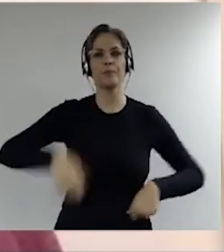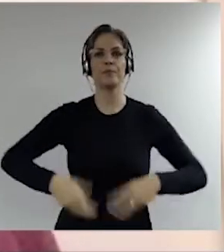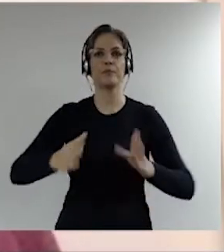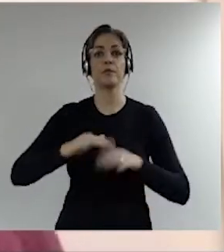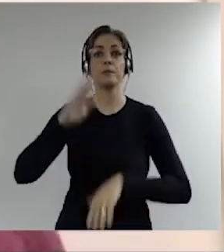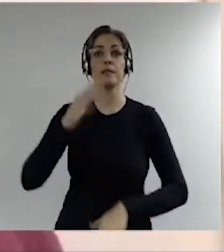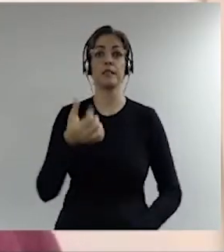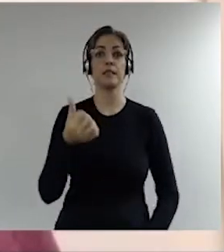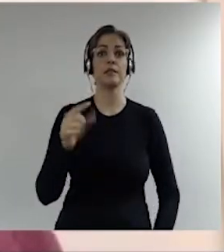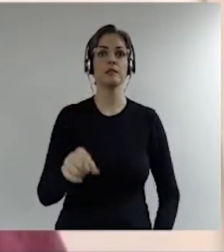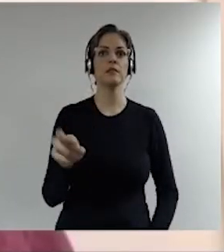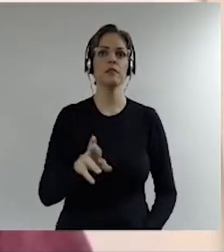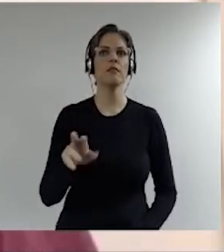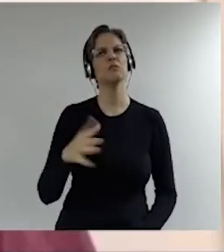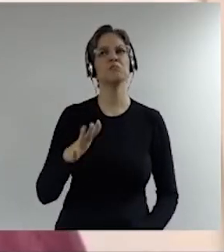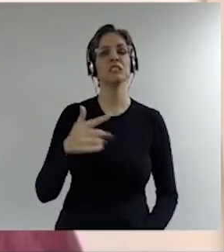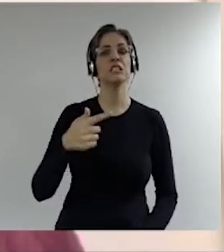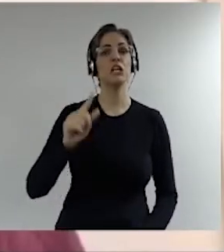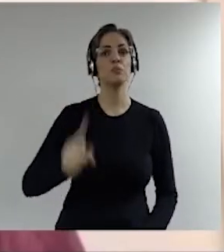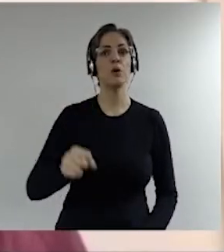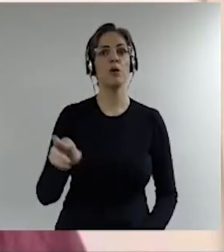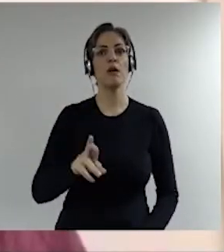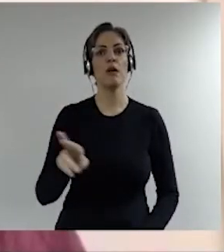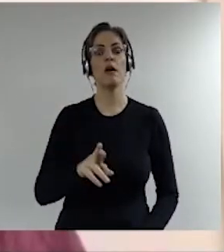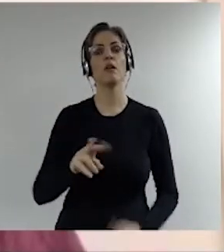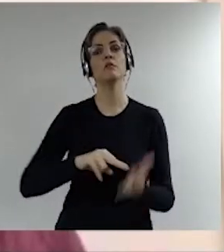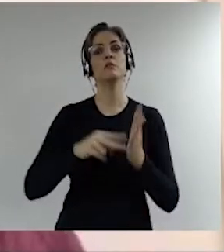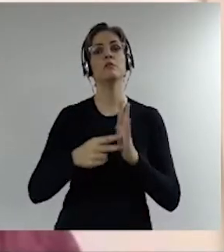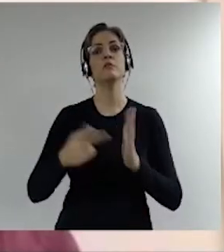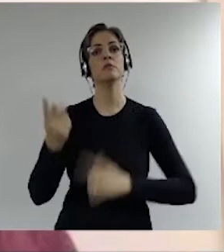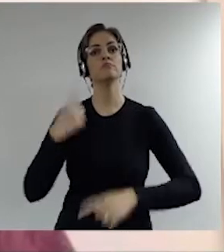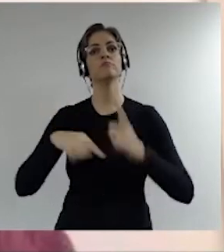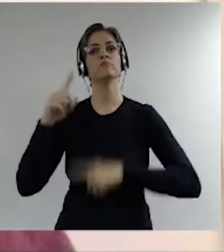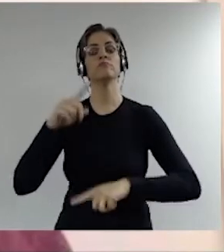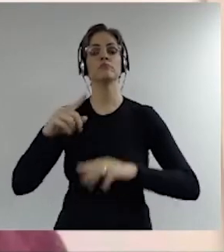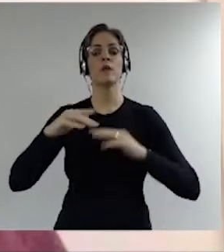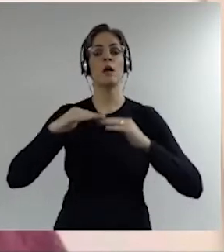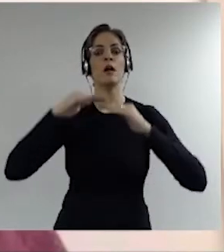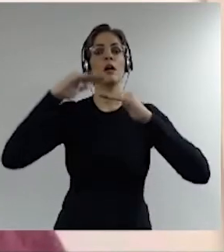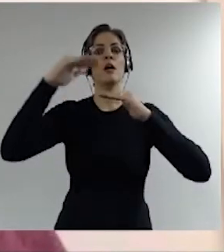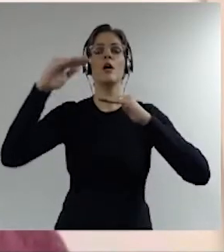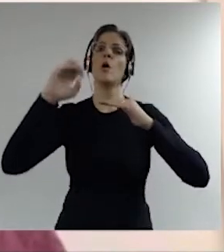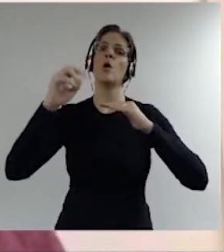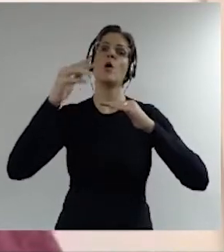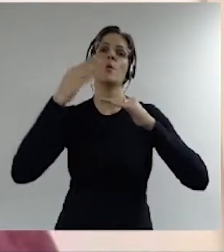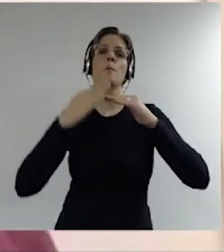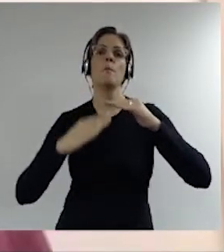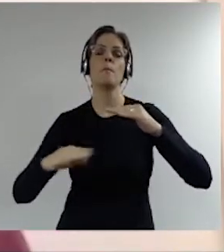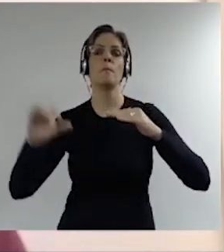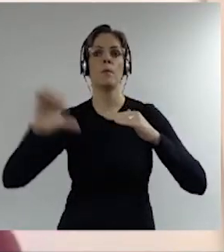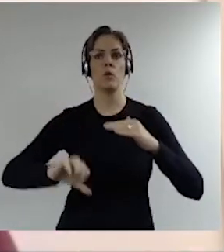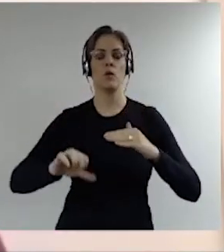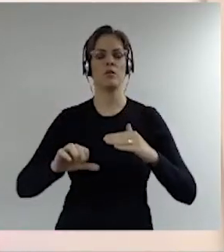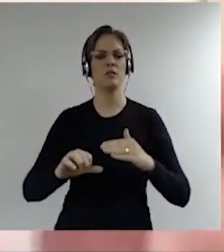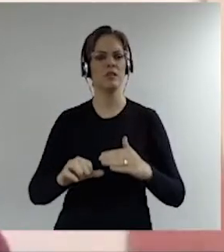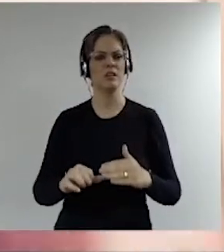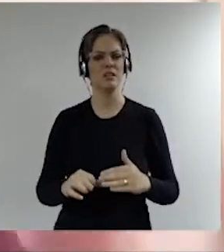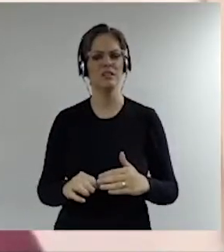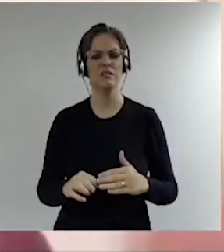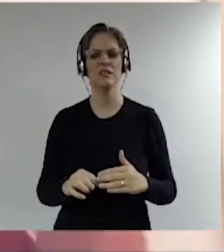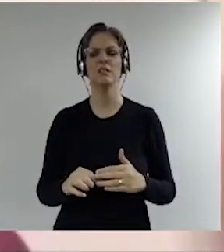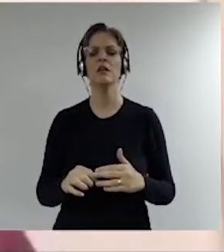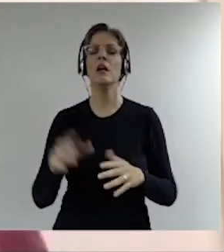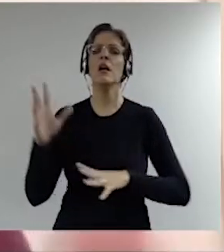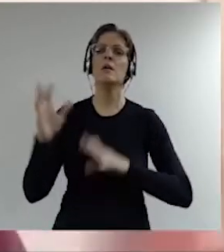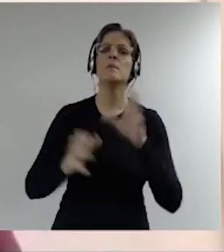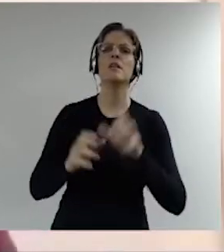R$6.000, sobretudo mais de R$7.000, têm um desempenho estável ou pioram, não é? A chamada maldição do petróleo. né? Ou seja, essa briga